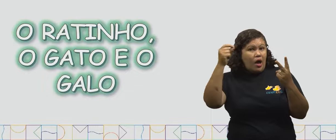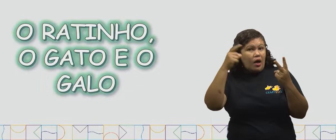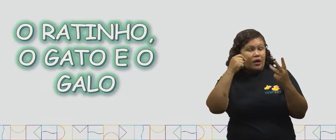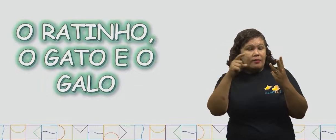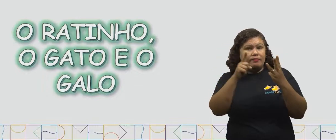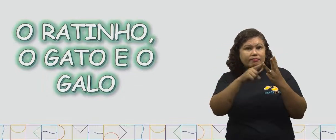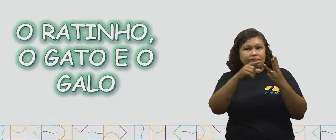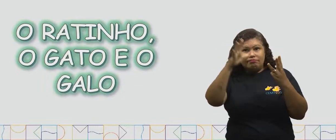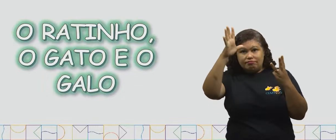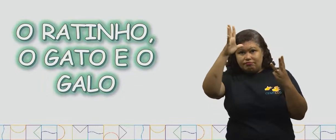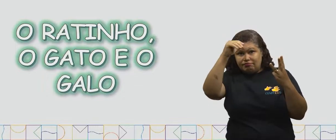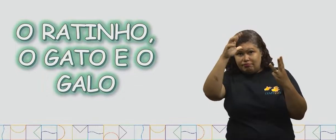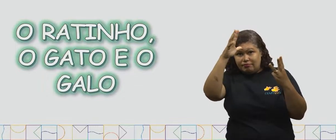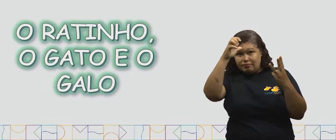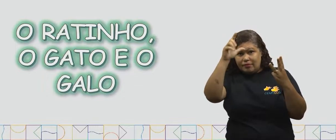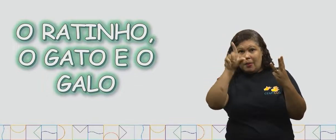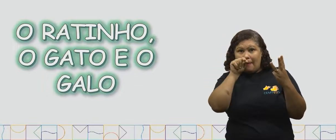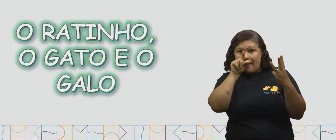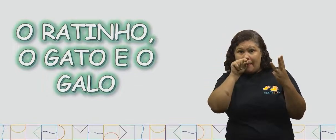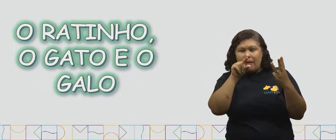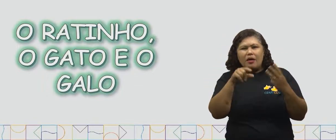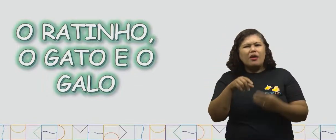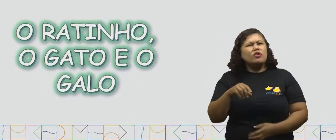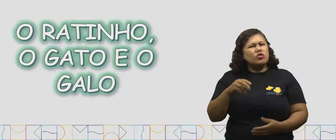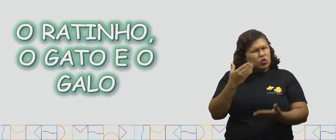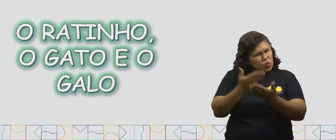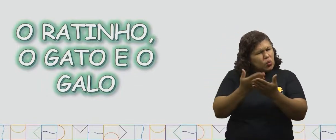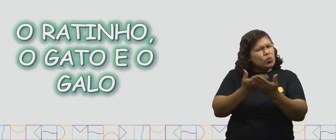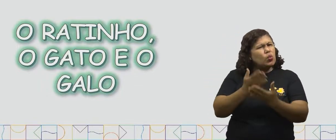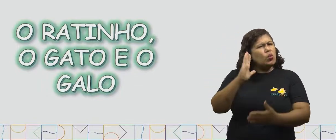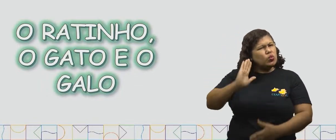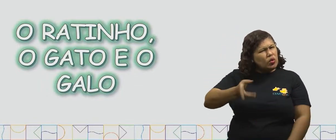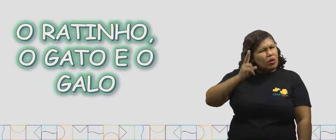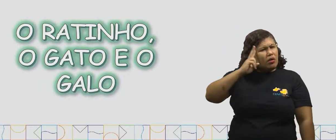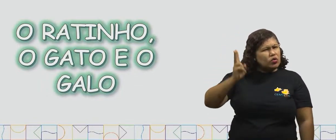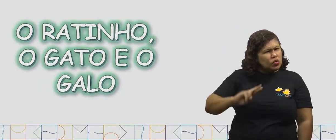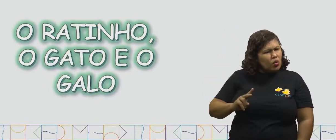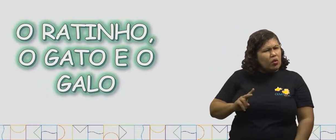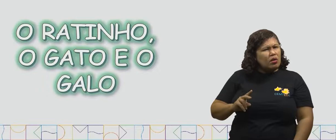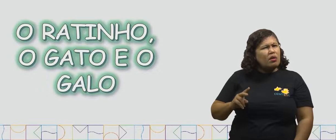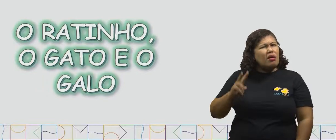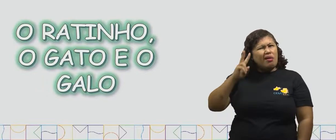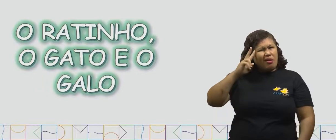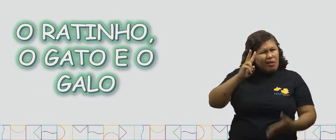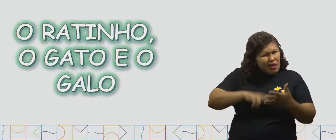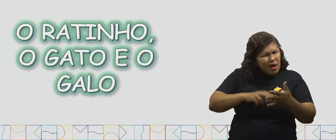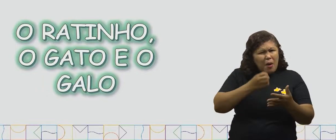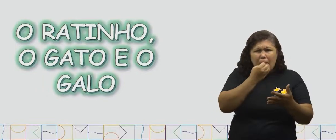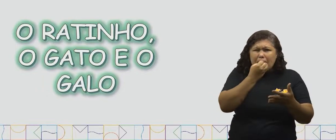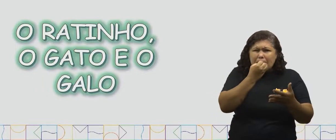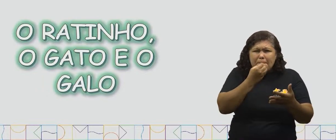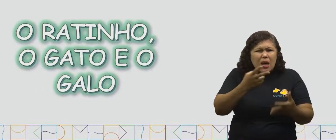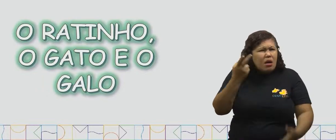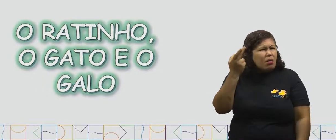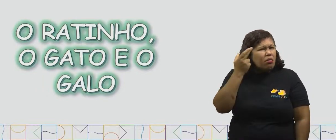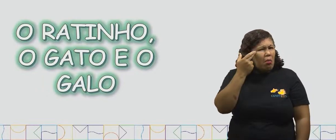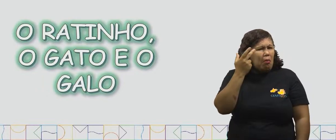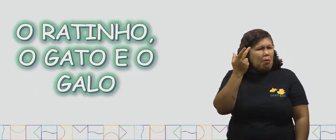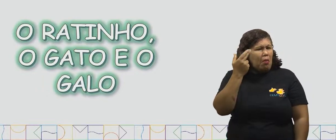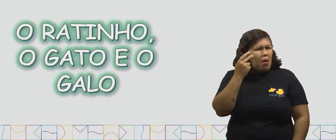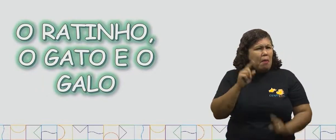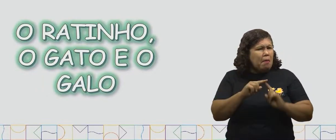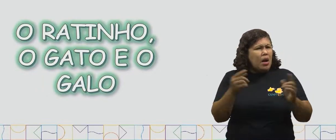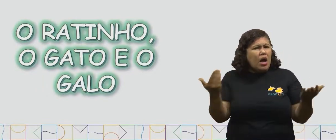galo. Já vimos essa fábula algumas aulas atrás. Quando a lemos, ela estava normal, com tudo nos conformes.